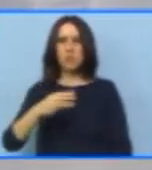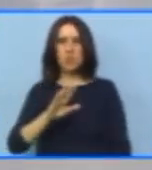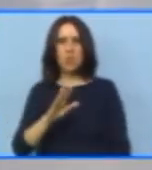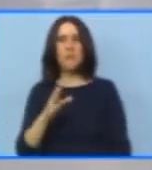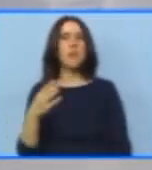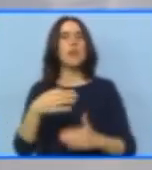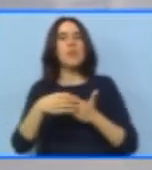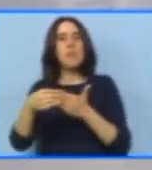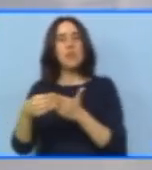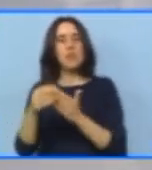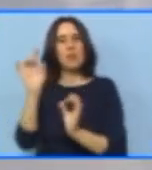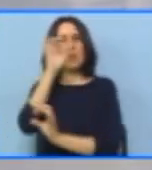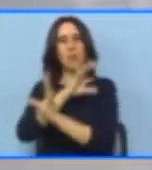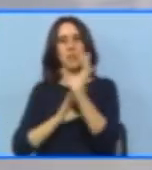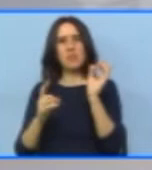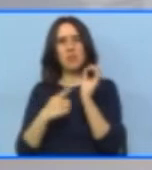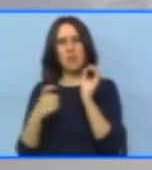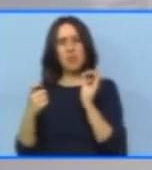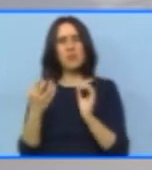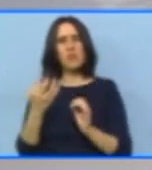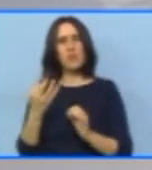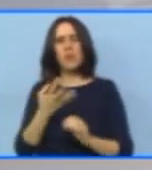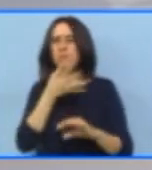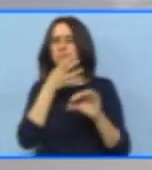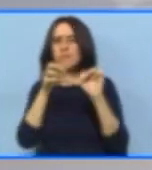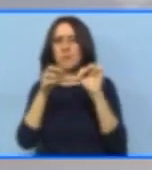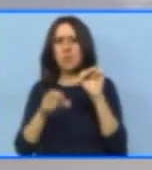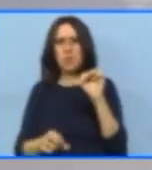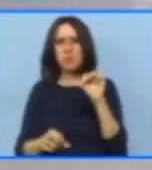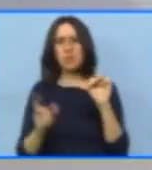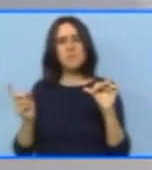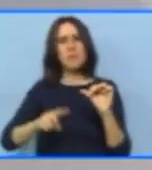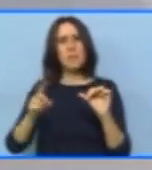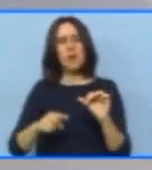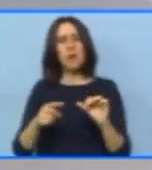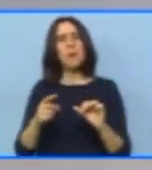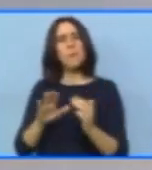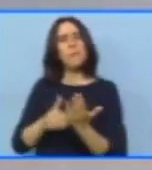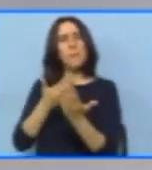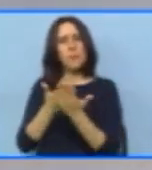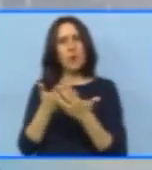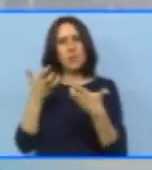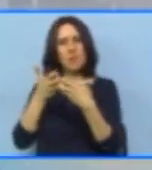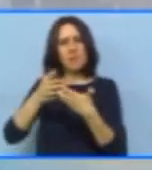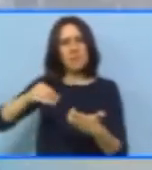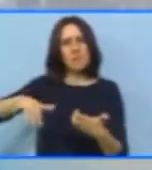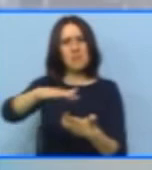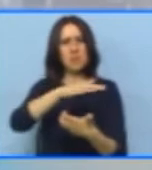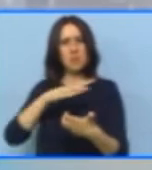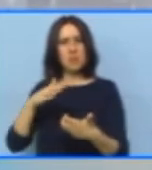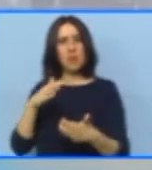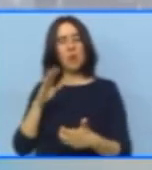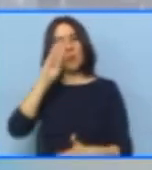ocidentais vinham numa escalada de declarações a propor uma intervenção armada no terreno. O dia de jejum pelo